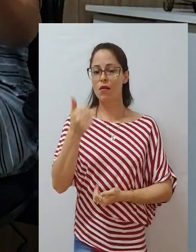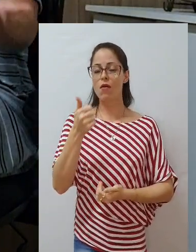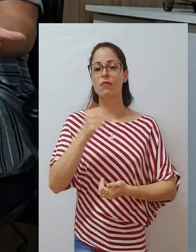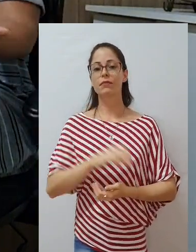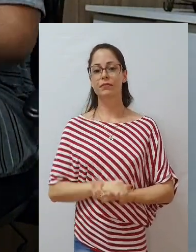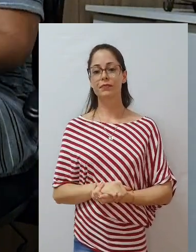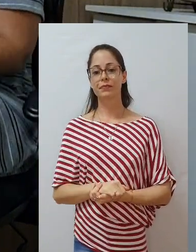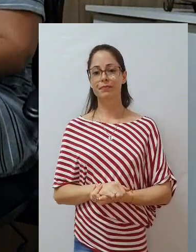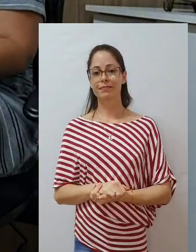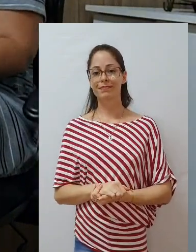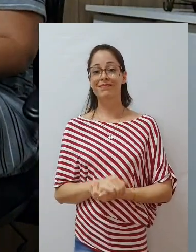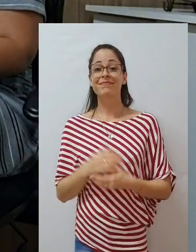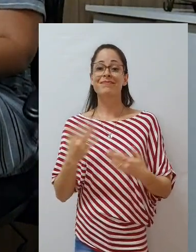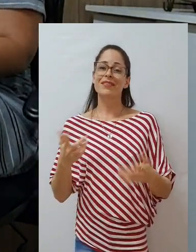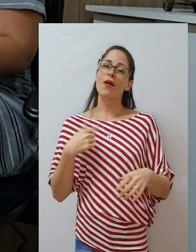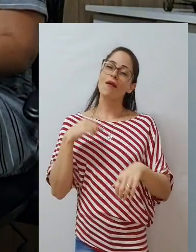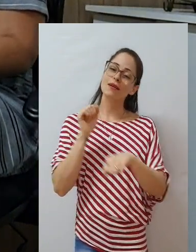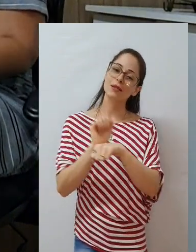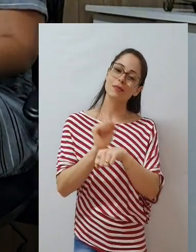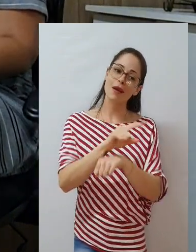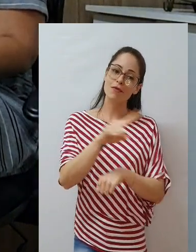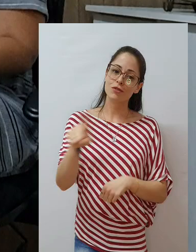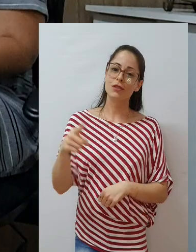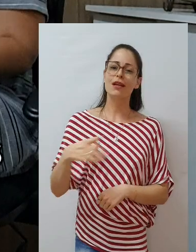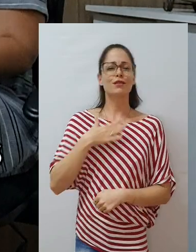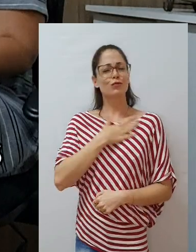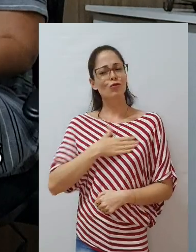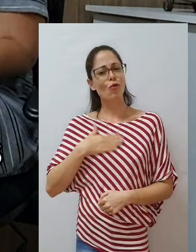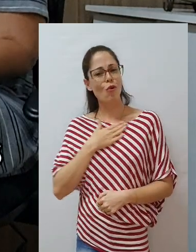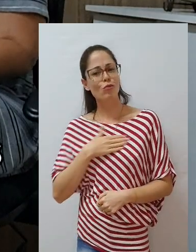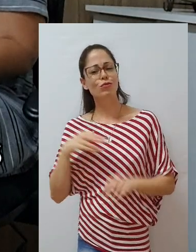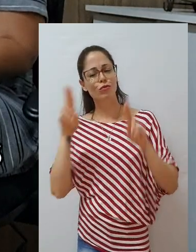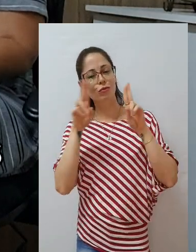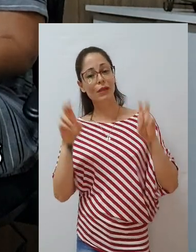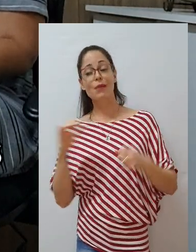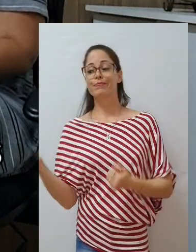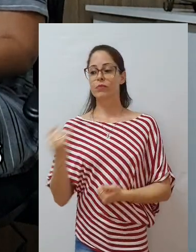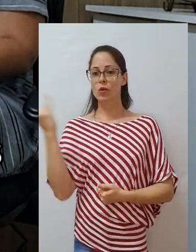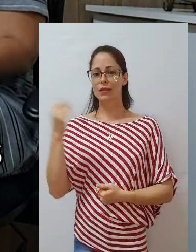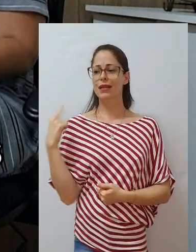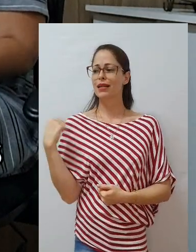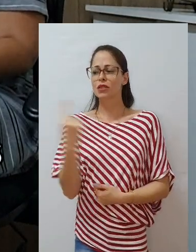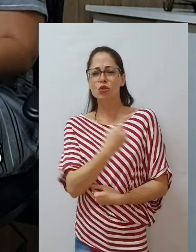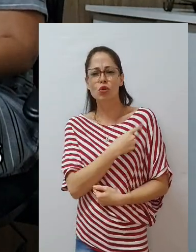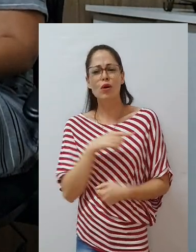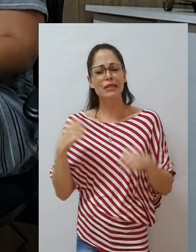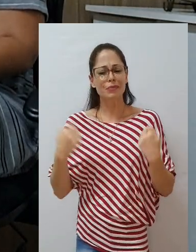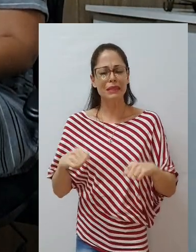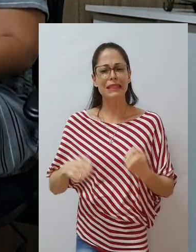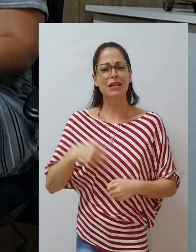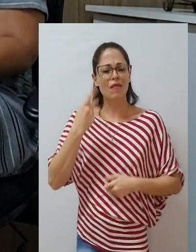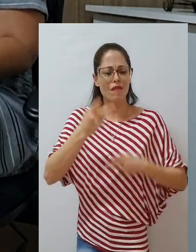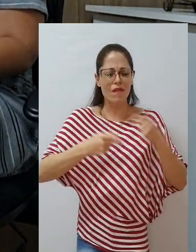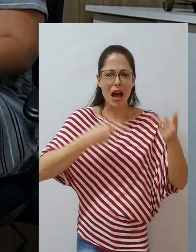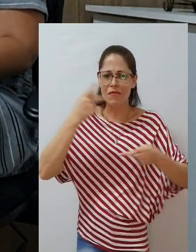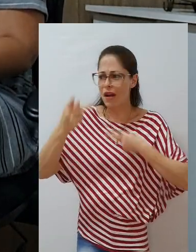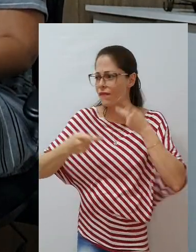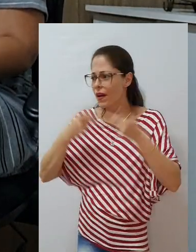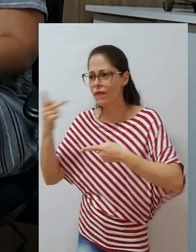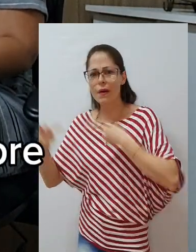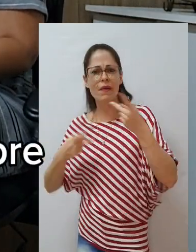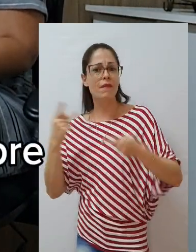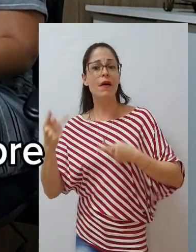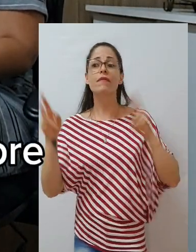no atendimento mesmo. Então, assim, eu espero que vocês tenham gostado desse tema. É um tema muito importante, que a